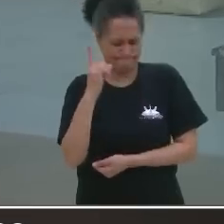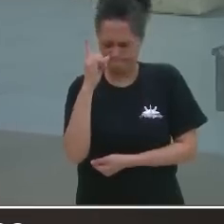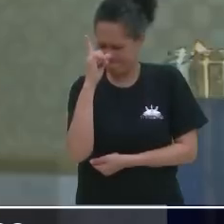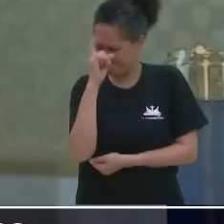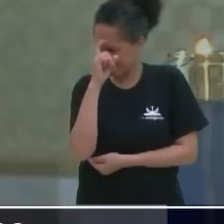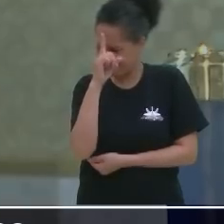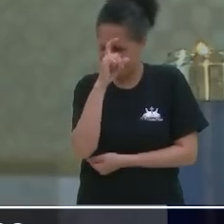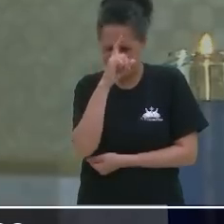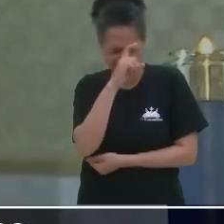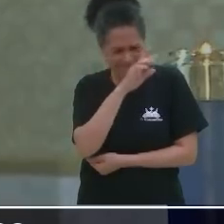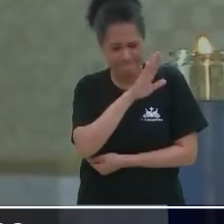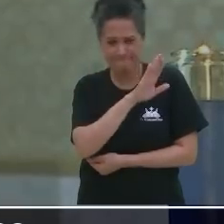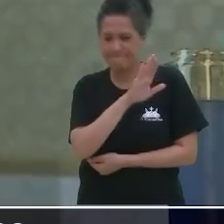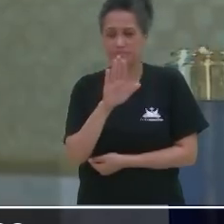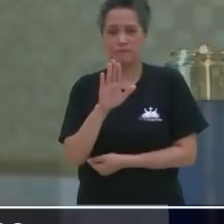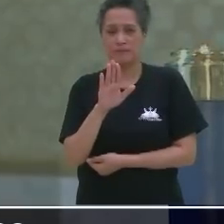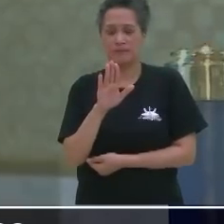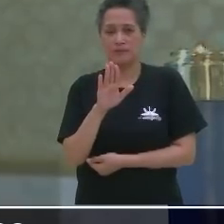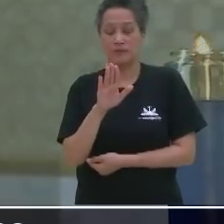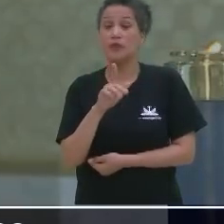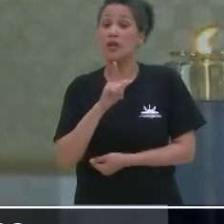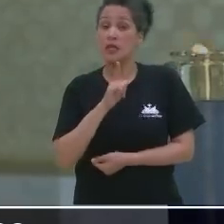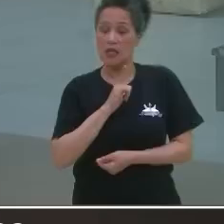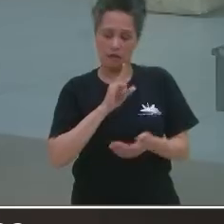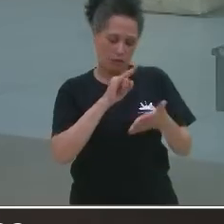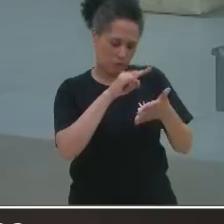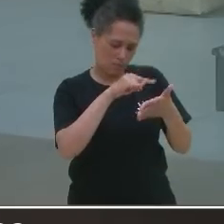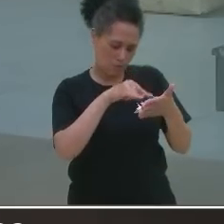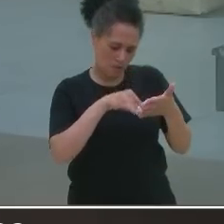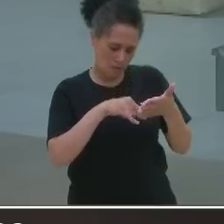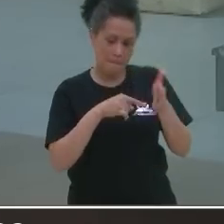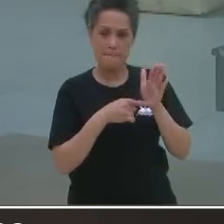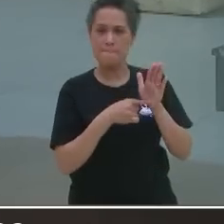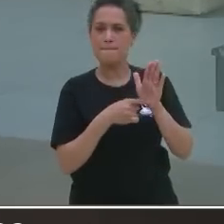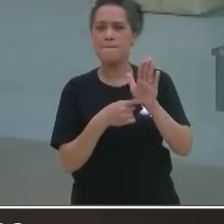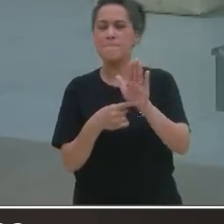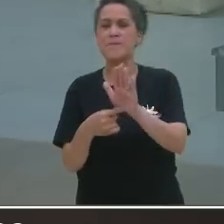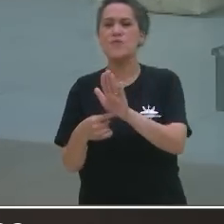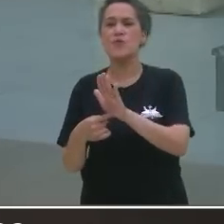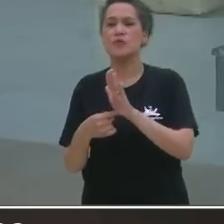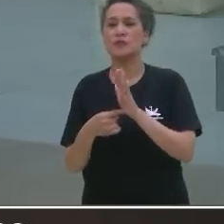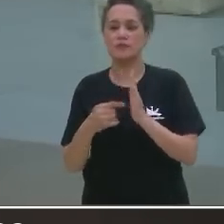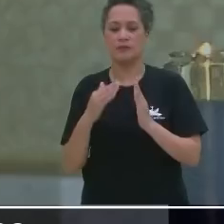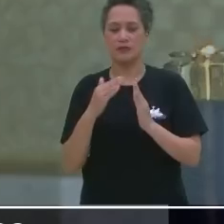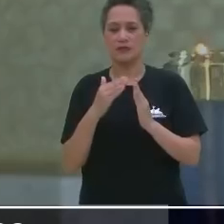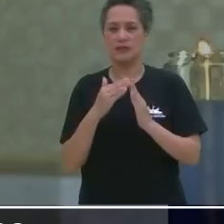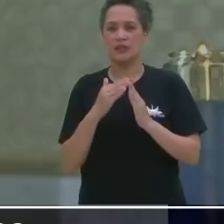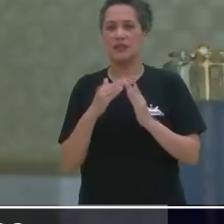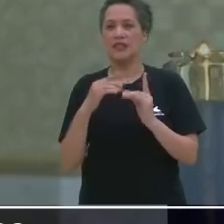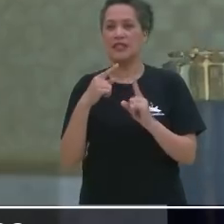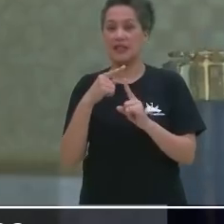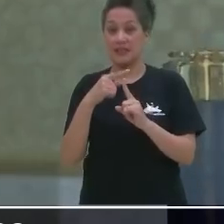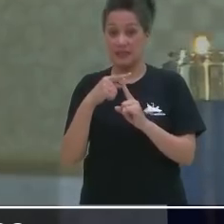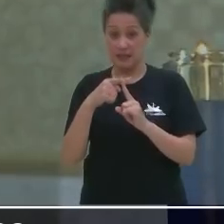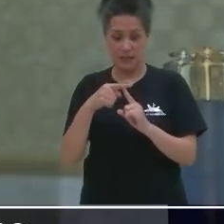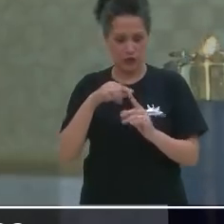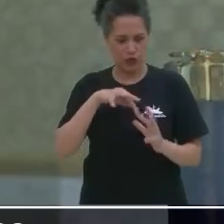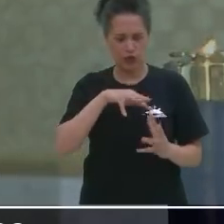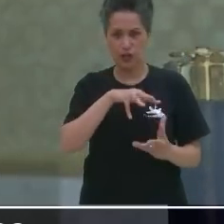seríssimo, o quanto a igreja no mundo, o cristianismo está sendo